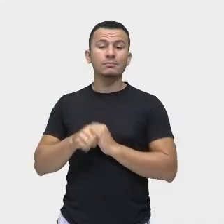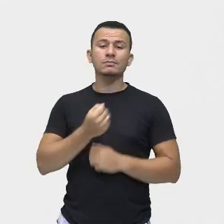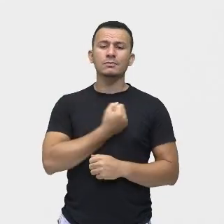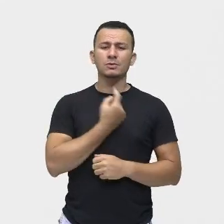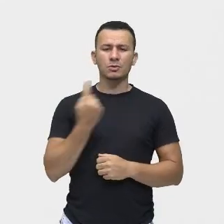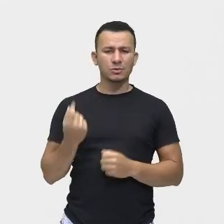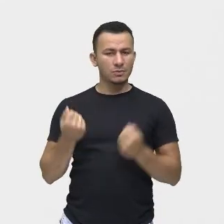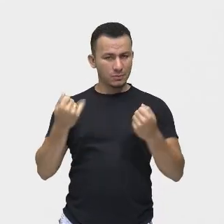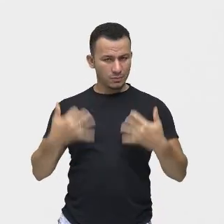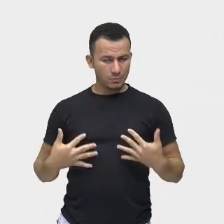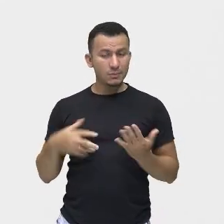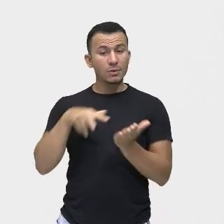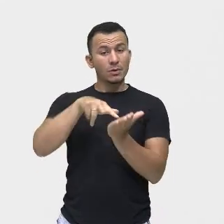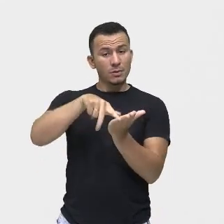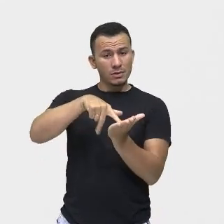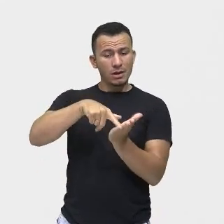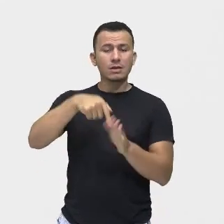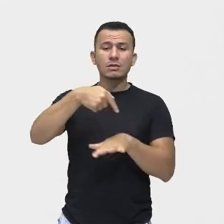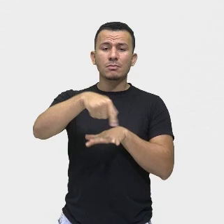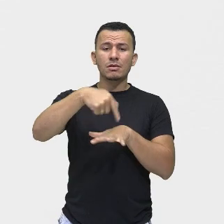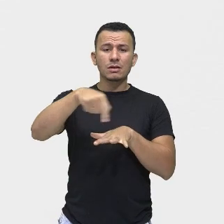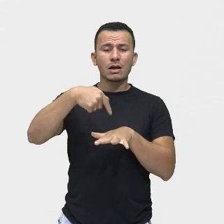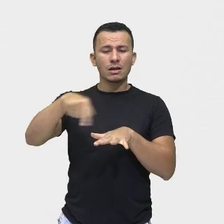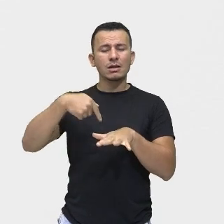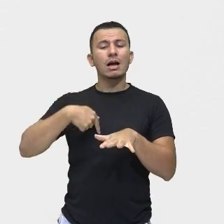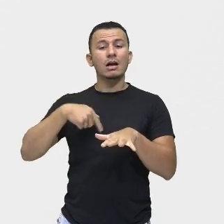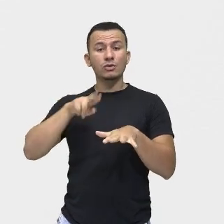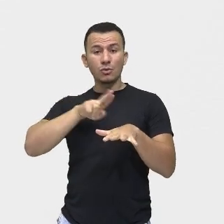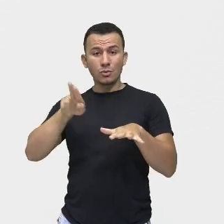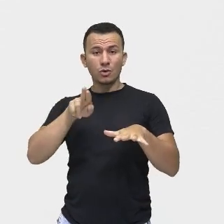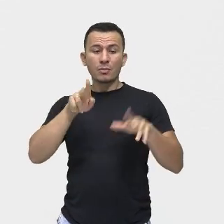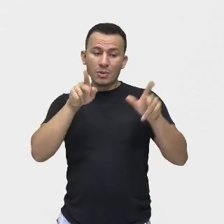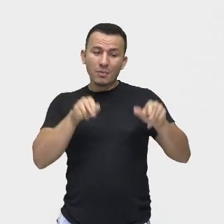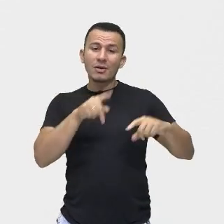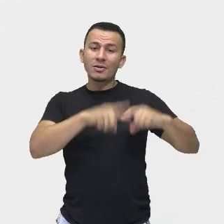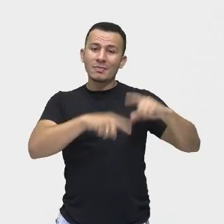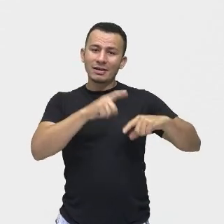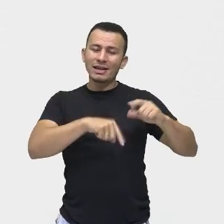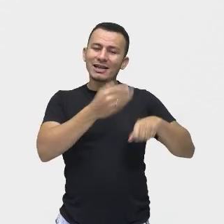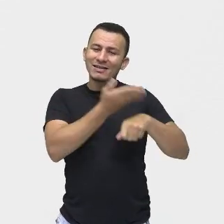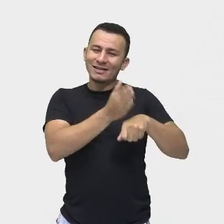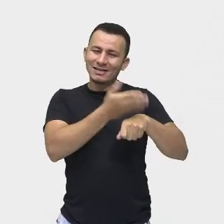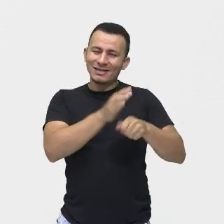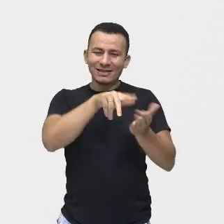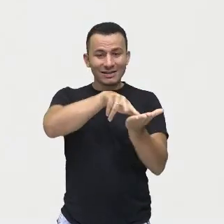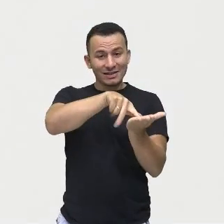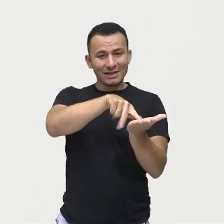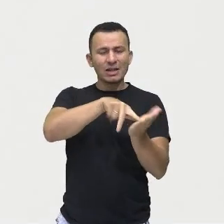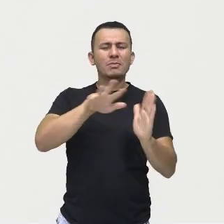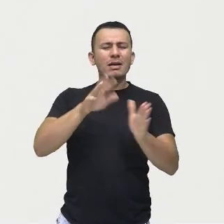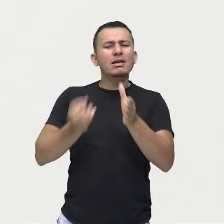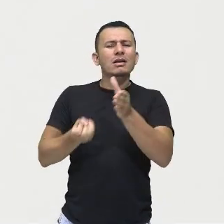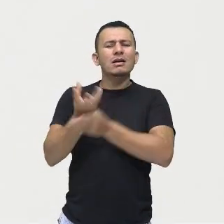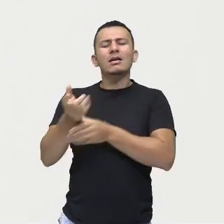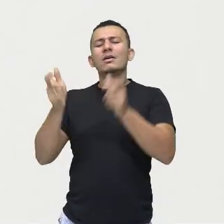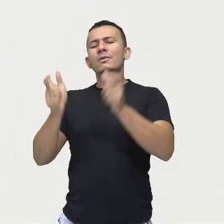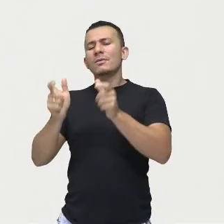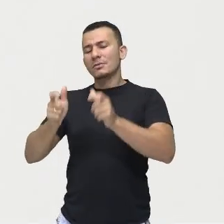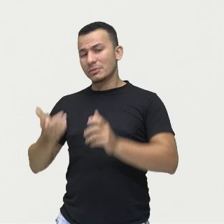1. O skate é uma modalidade que leva o mesmo nome do objeto utilizado para praticá-lo. Mas de onde ele